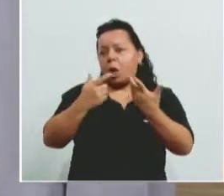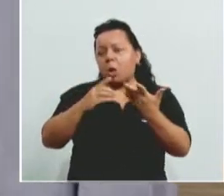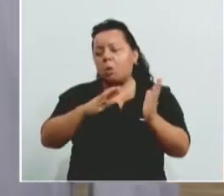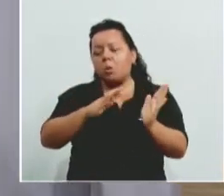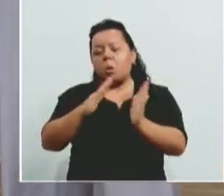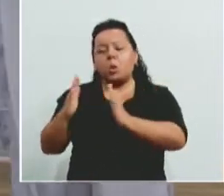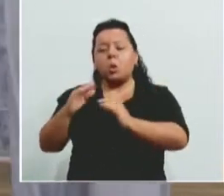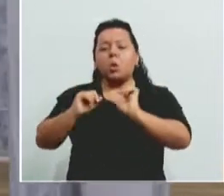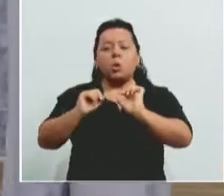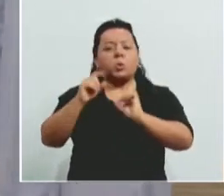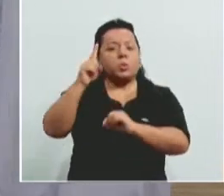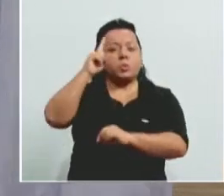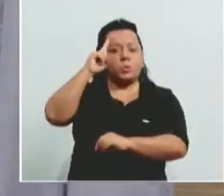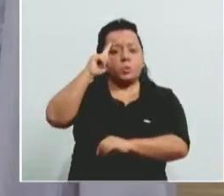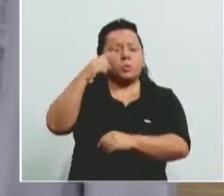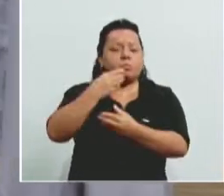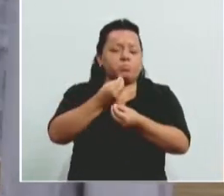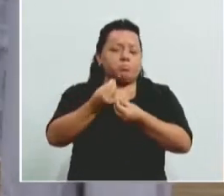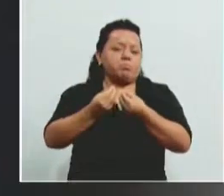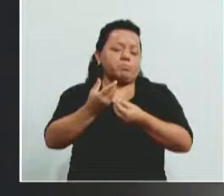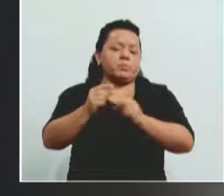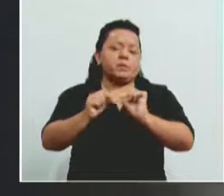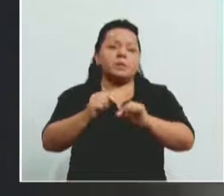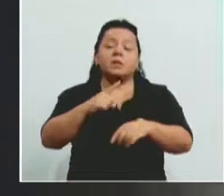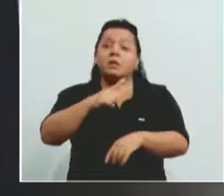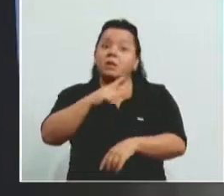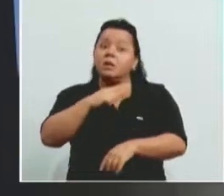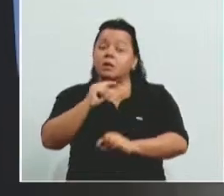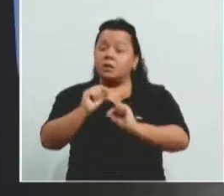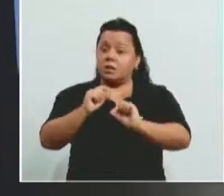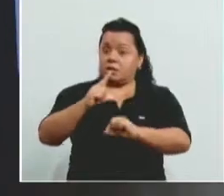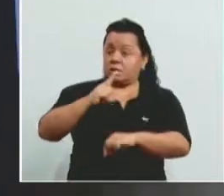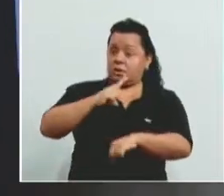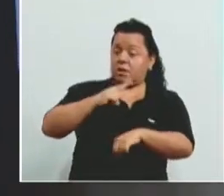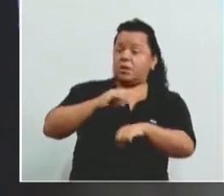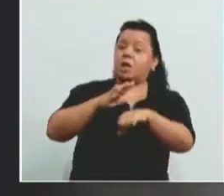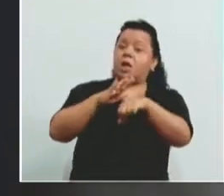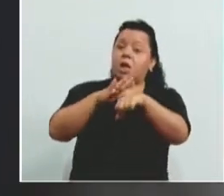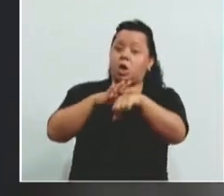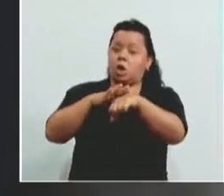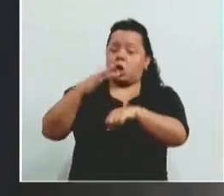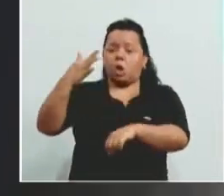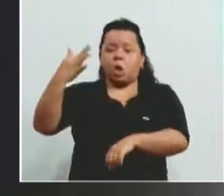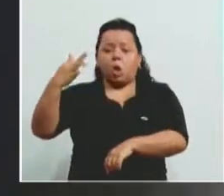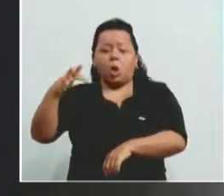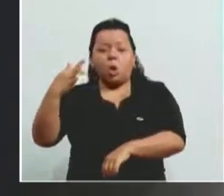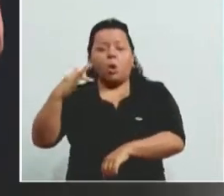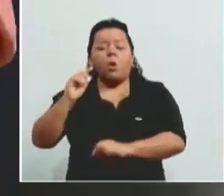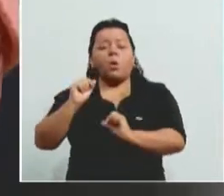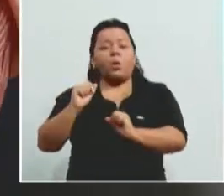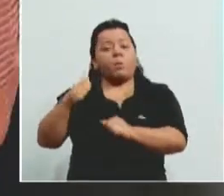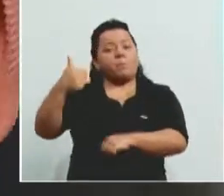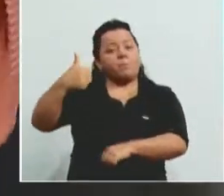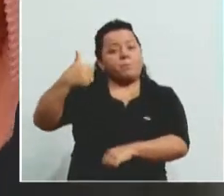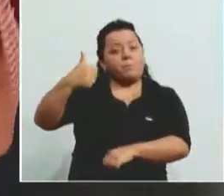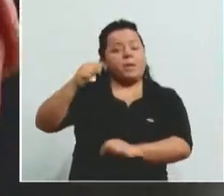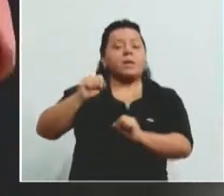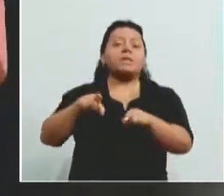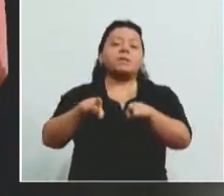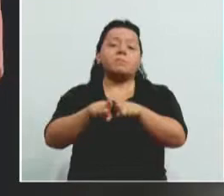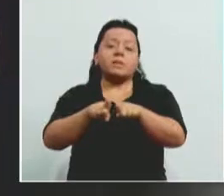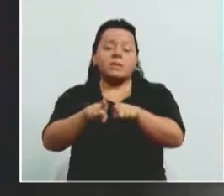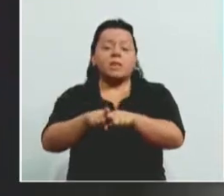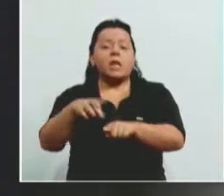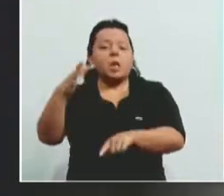podem ser sinal de endometriose? É um sinal. Existem cólicas primárias e cólicas secundárias. Isso a gente vai investigar